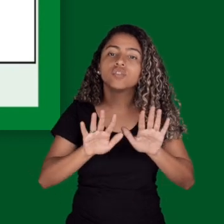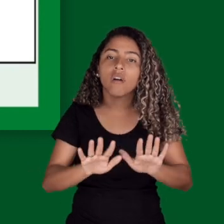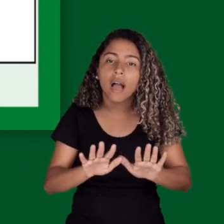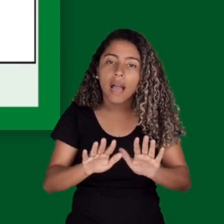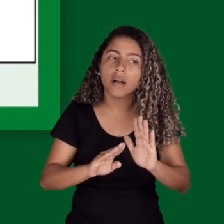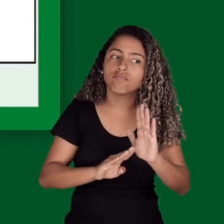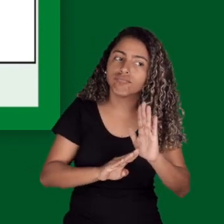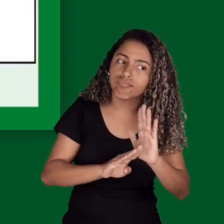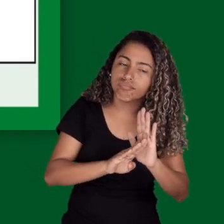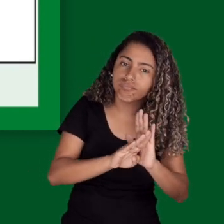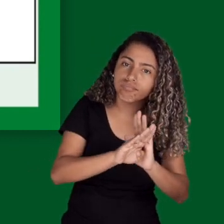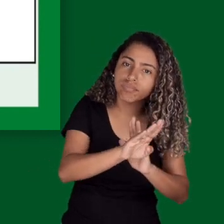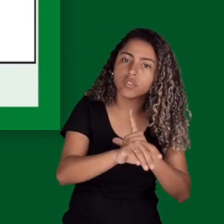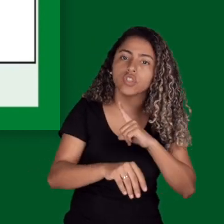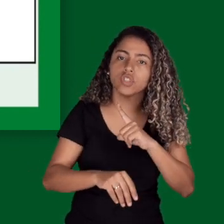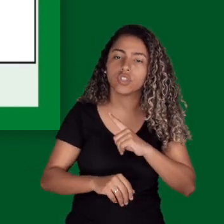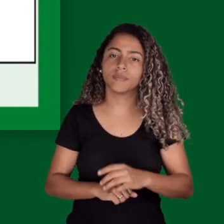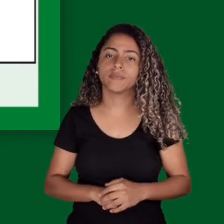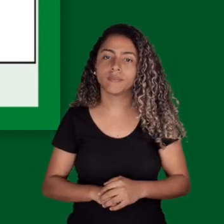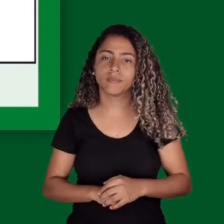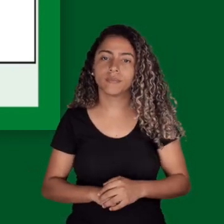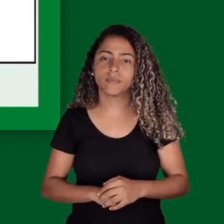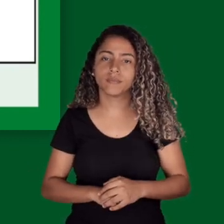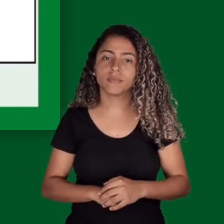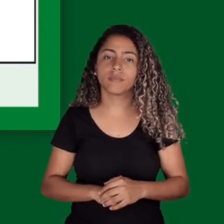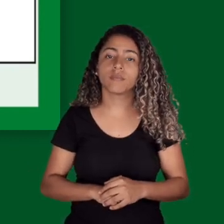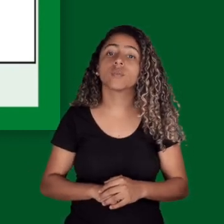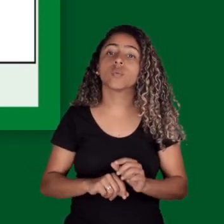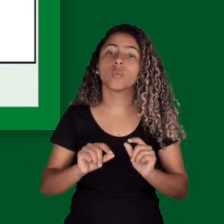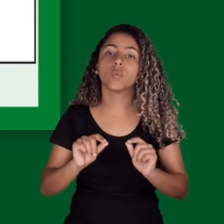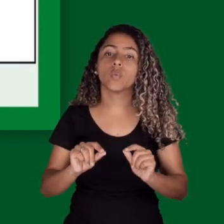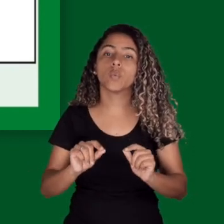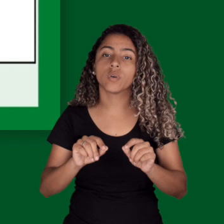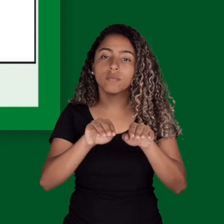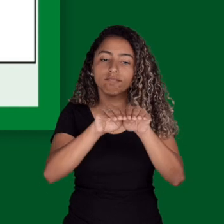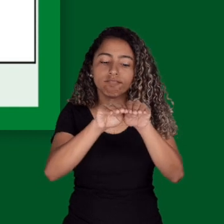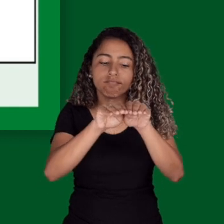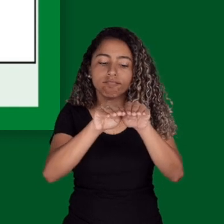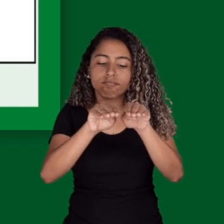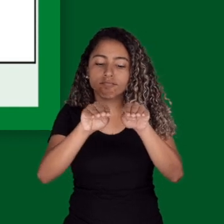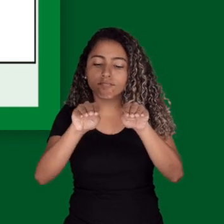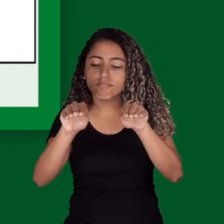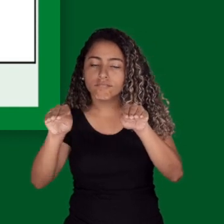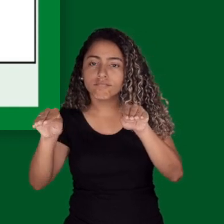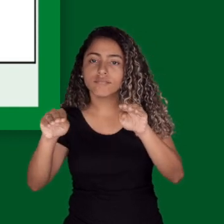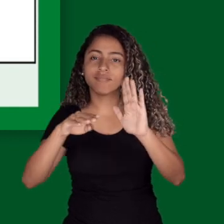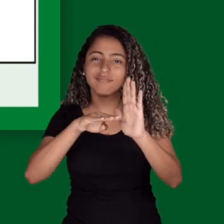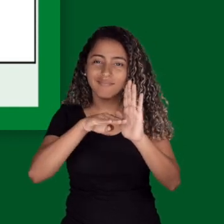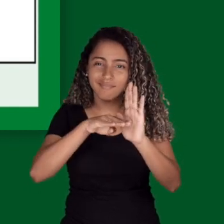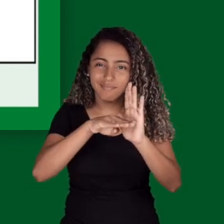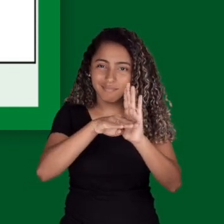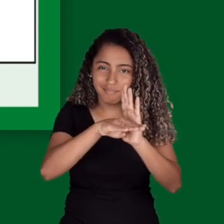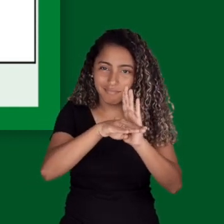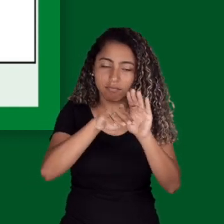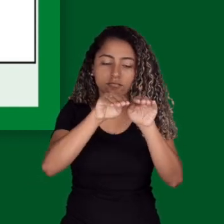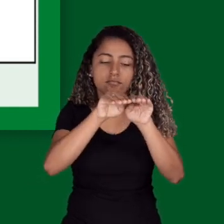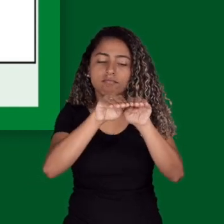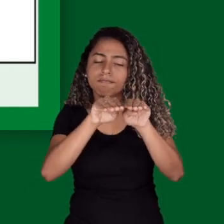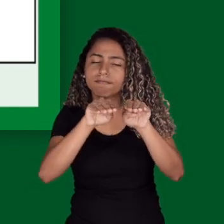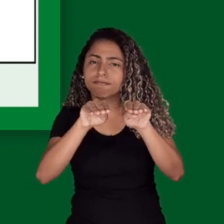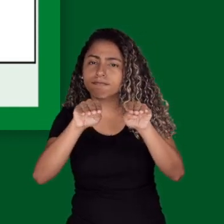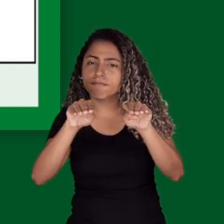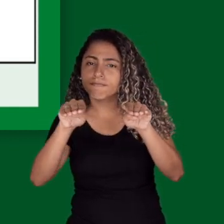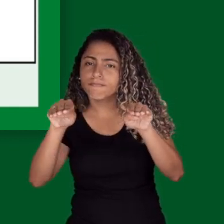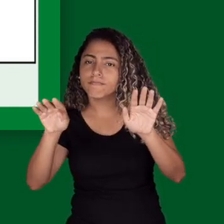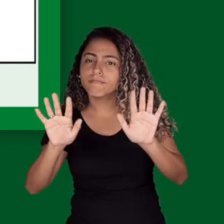na diagonal para cima. A gente tem uma glicose com alteração lenta, que é uma glicose estável, quando a gente tem uma